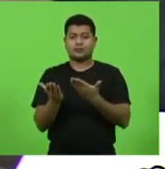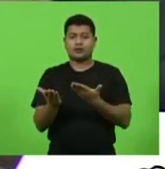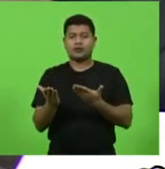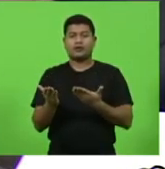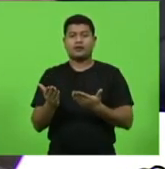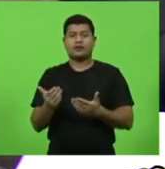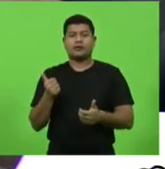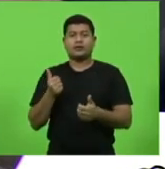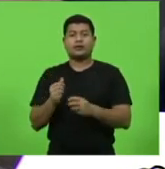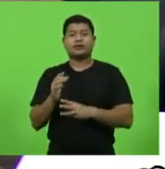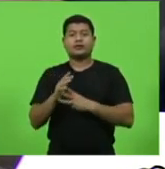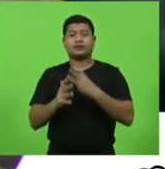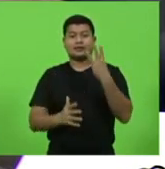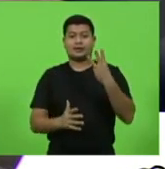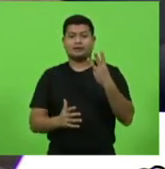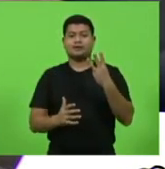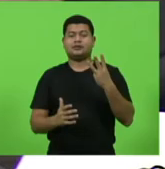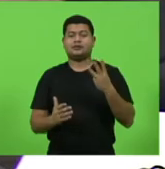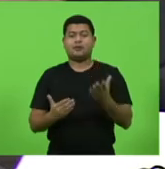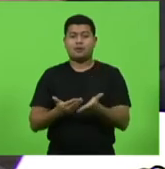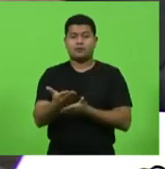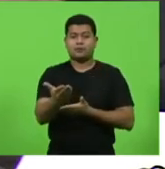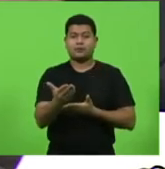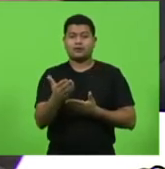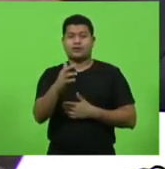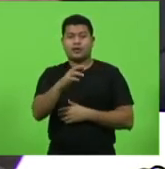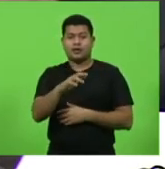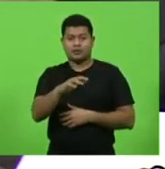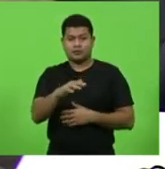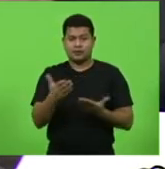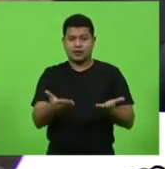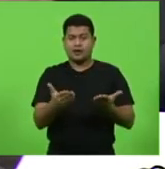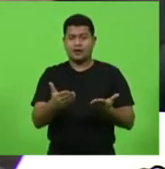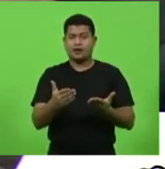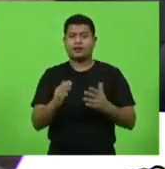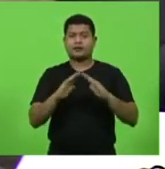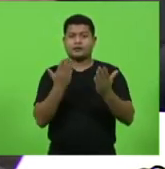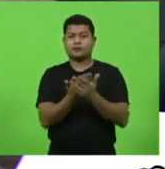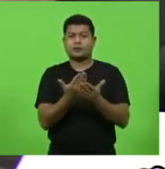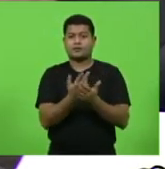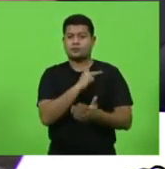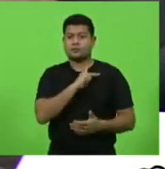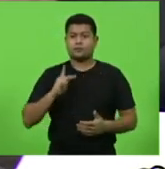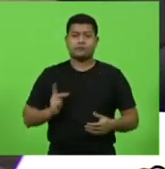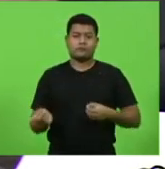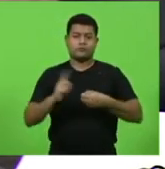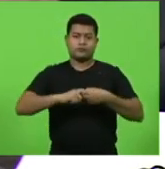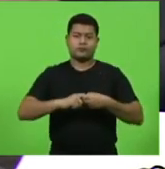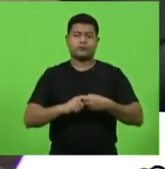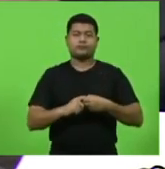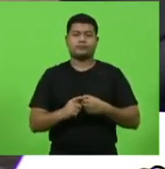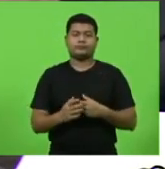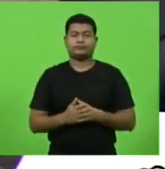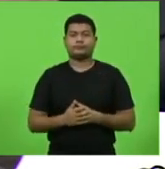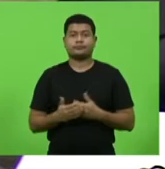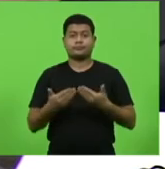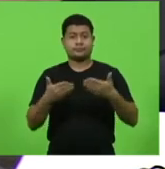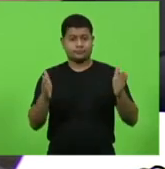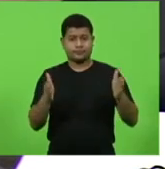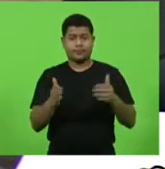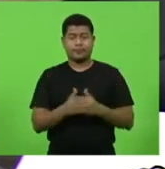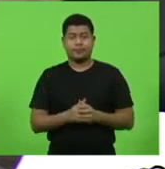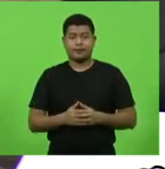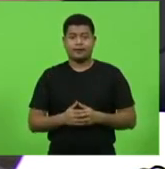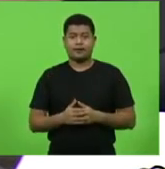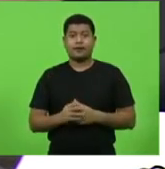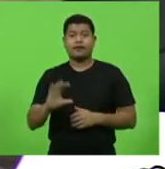3 dias para as aulas na rede pública municipais voltarem. Sinceramente, o que estava